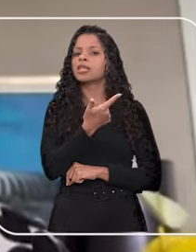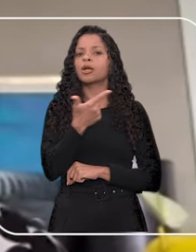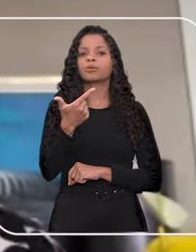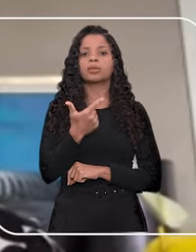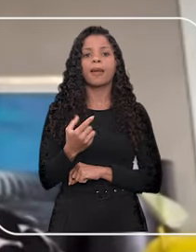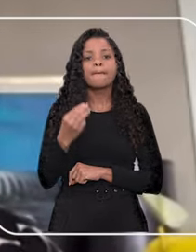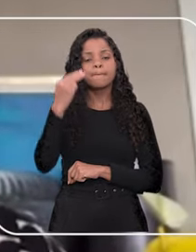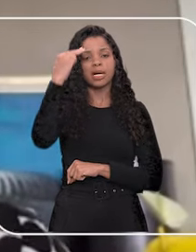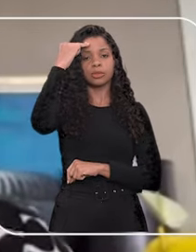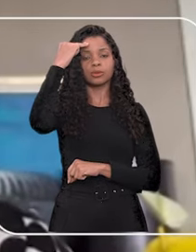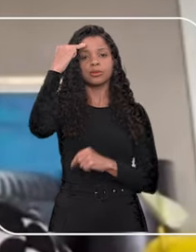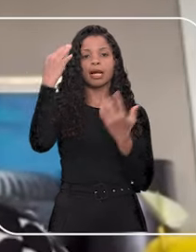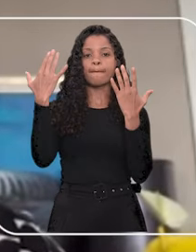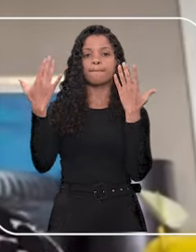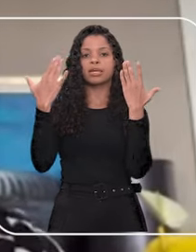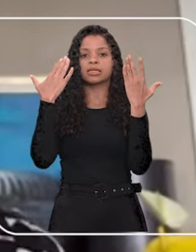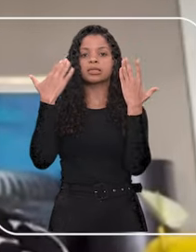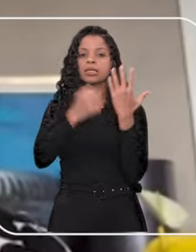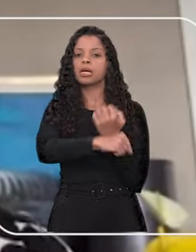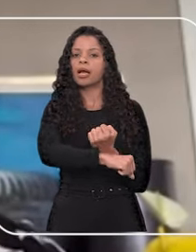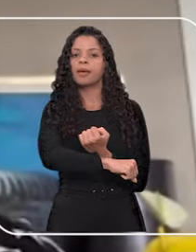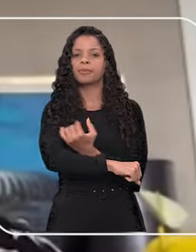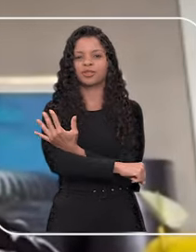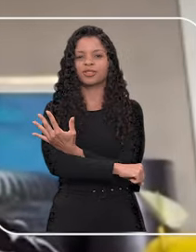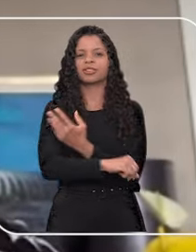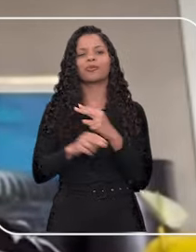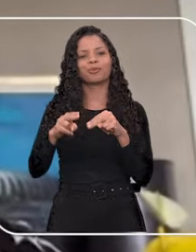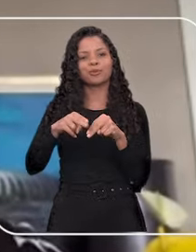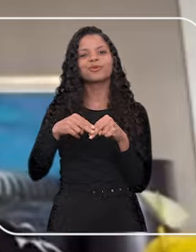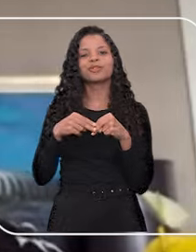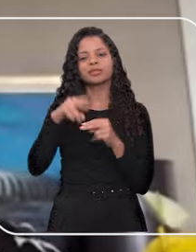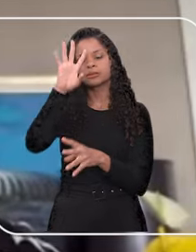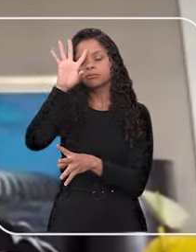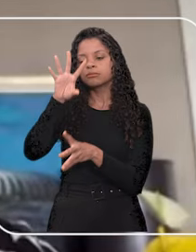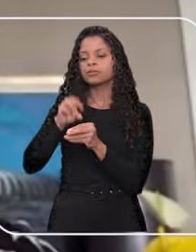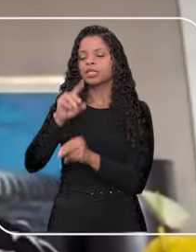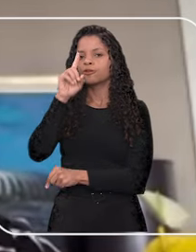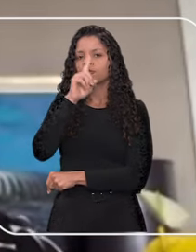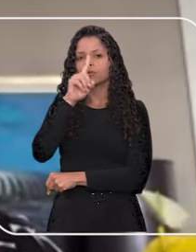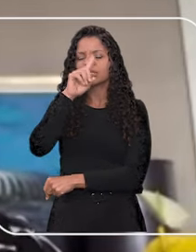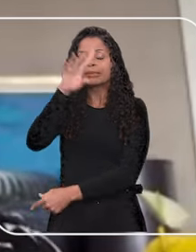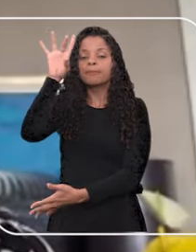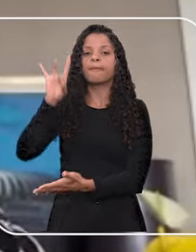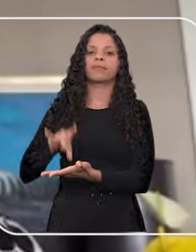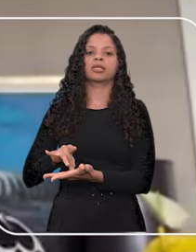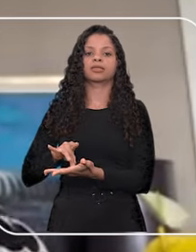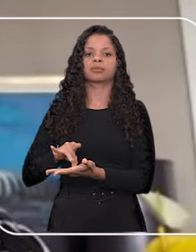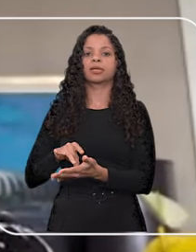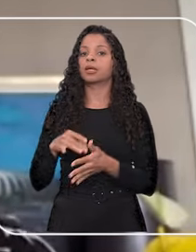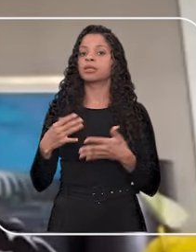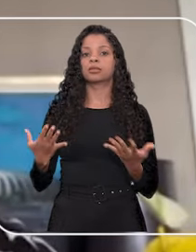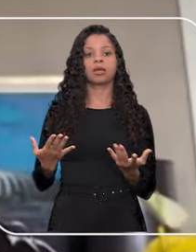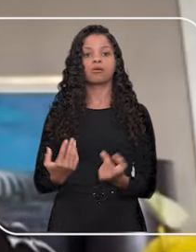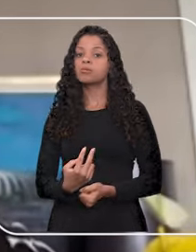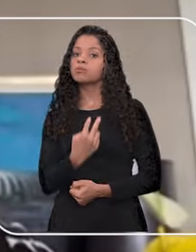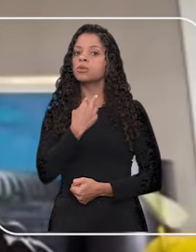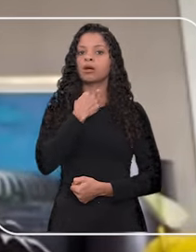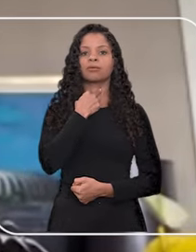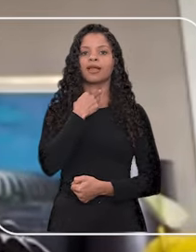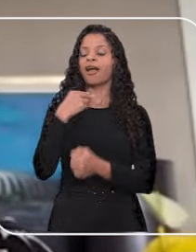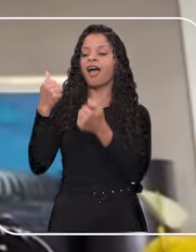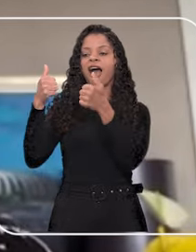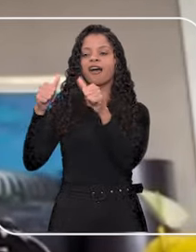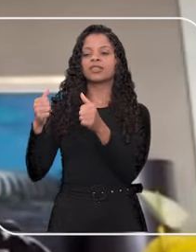e emocional que traz essa ideia de vulnerabilidade absoluta e que portanto não caberia qualquer